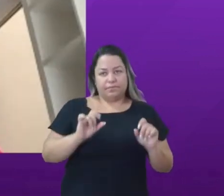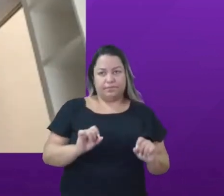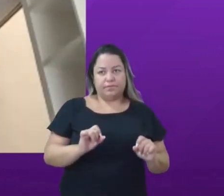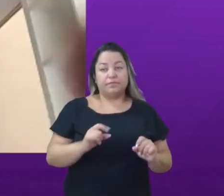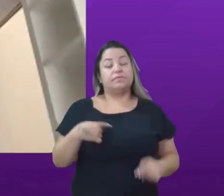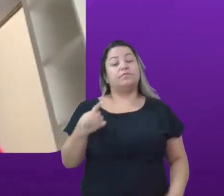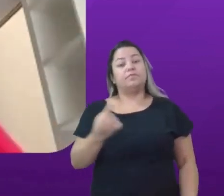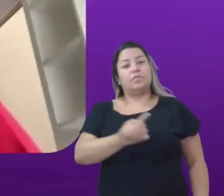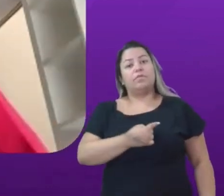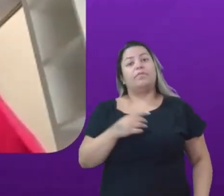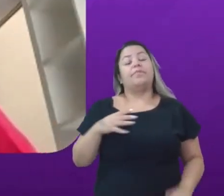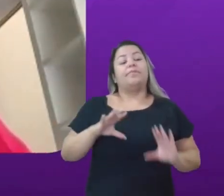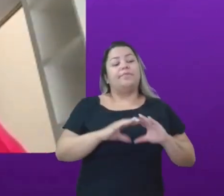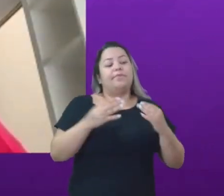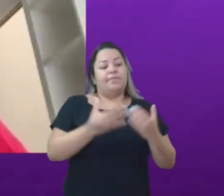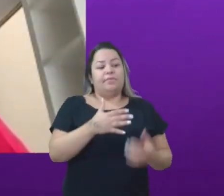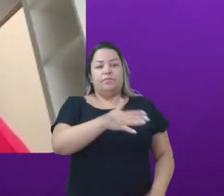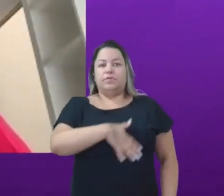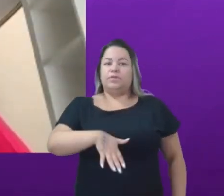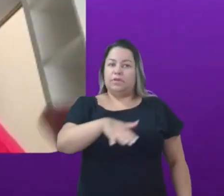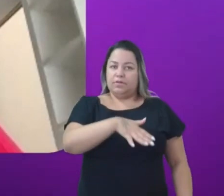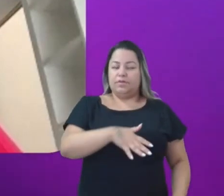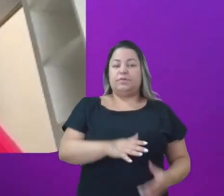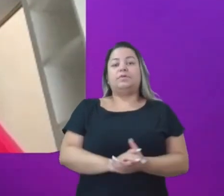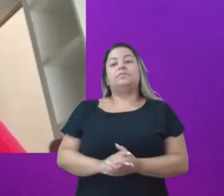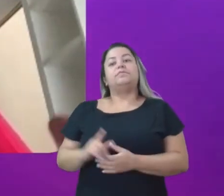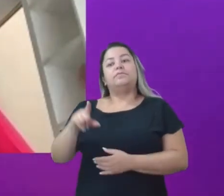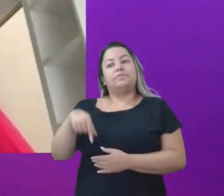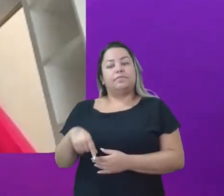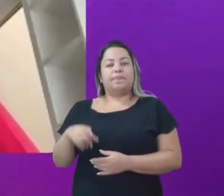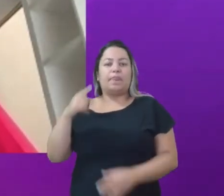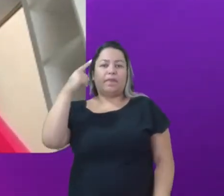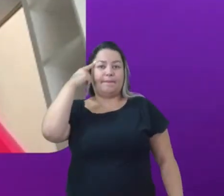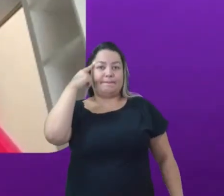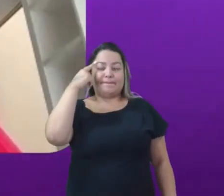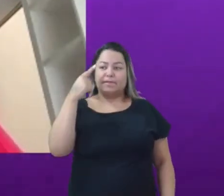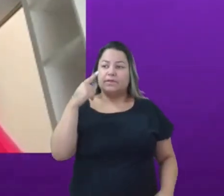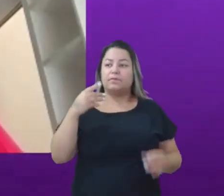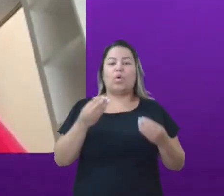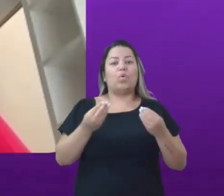E nós, como comunidade que somos, nós temos que pensar